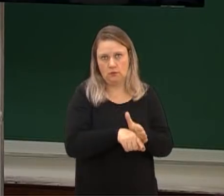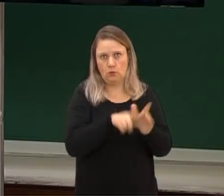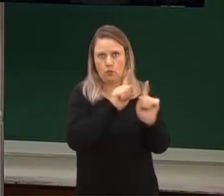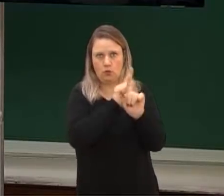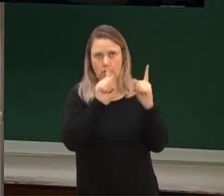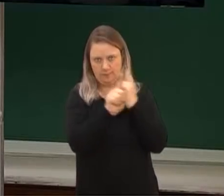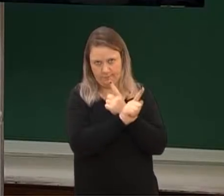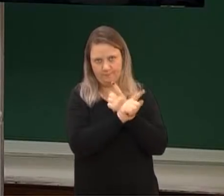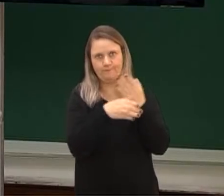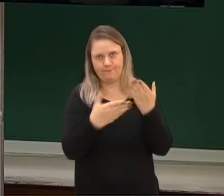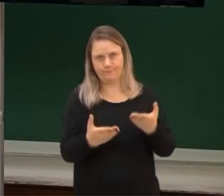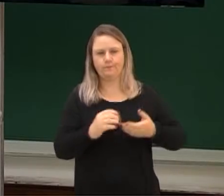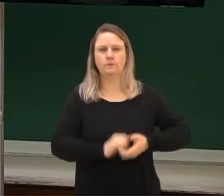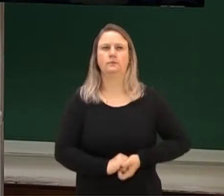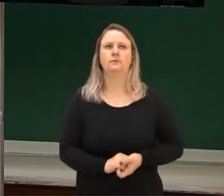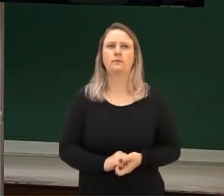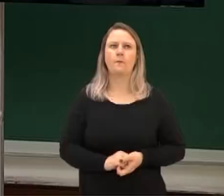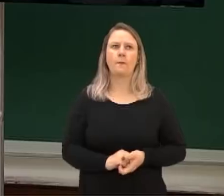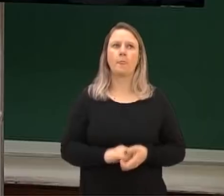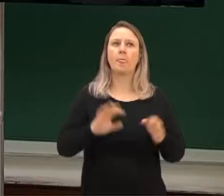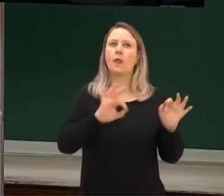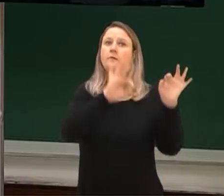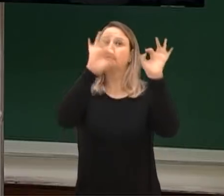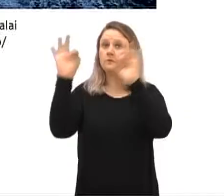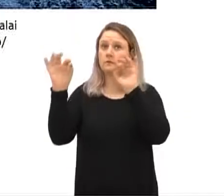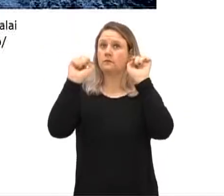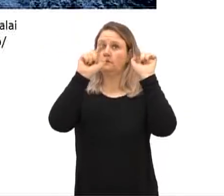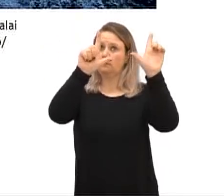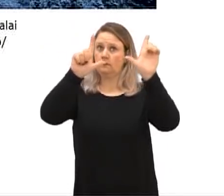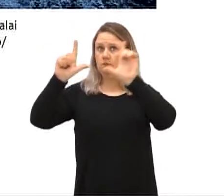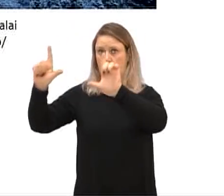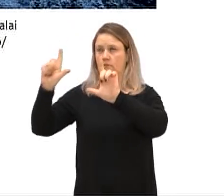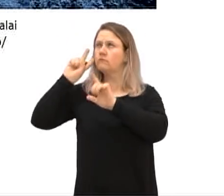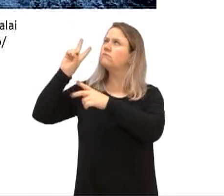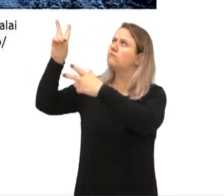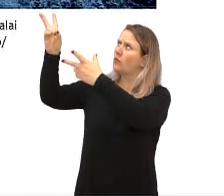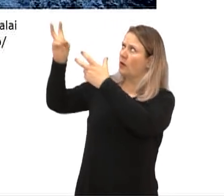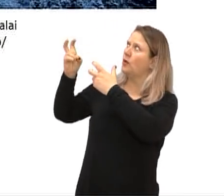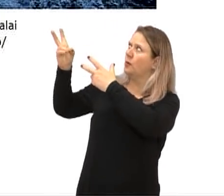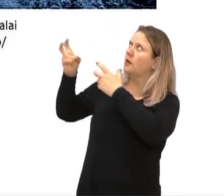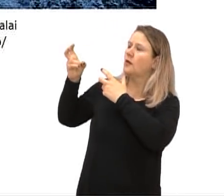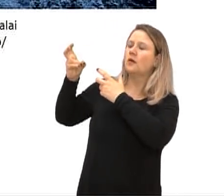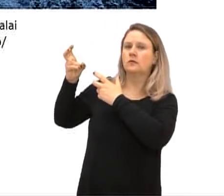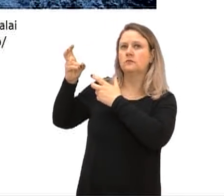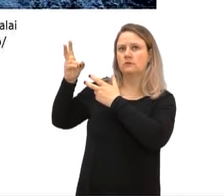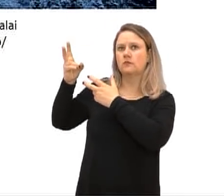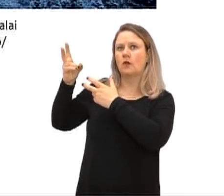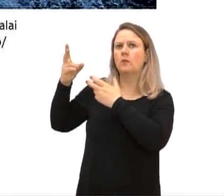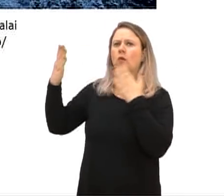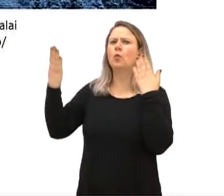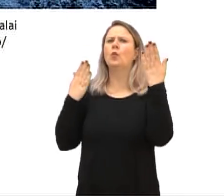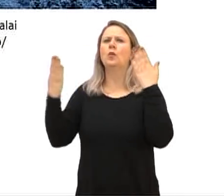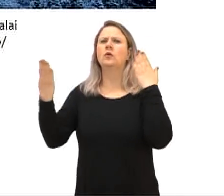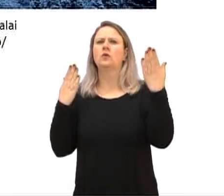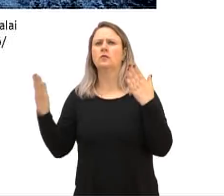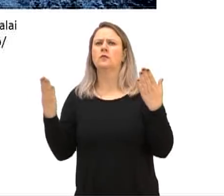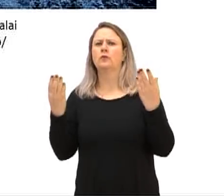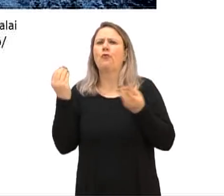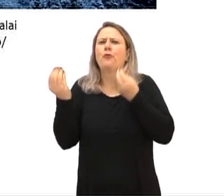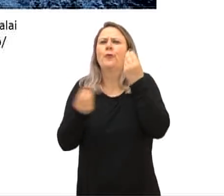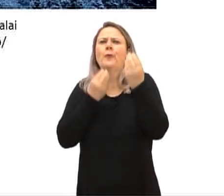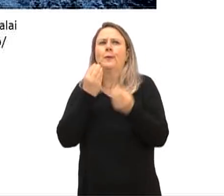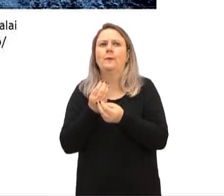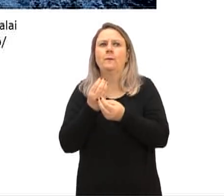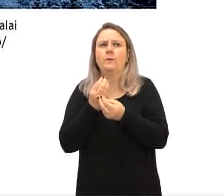cadeias montanhosas que a gente tem hoje. Eu trouxe duas imagens aqui para vocês observarem delas, né, para vocês compararem e verificarem como elas